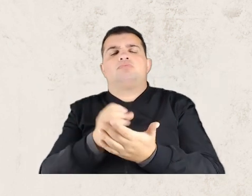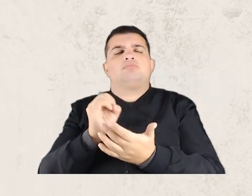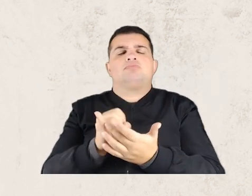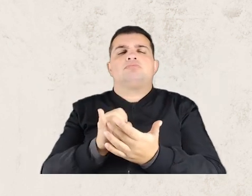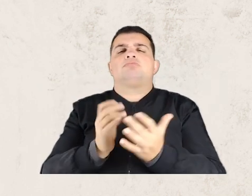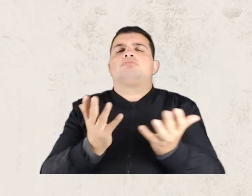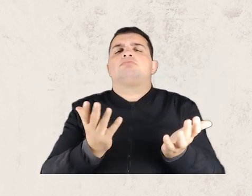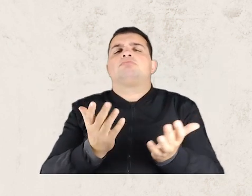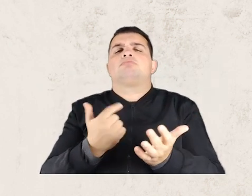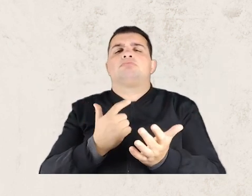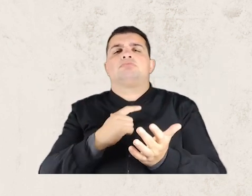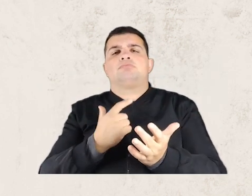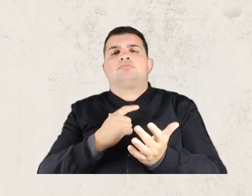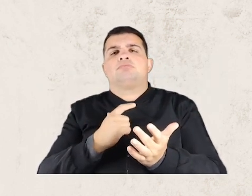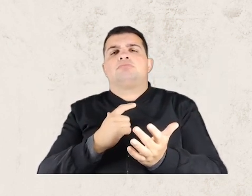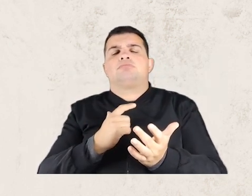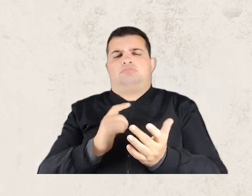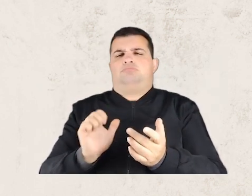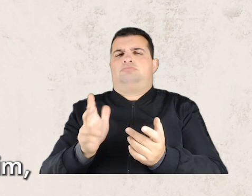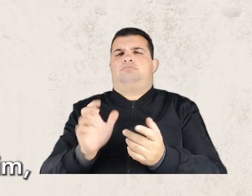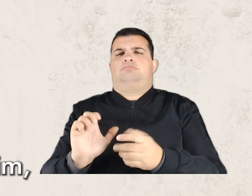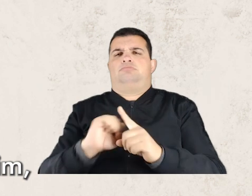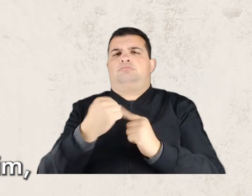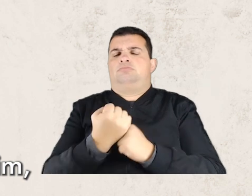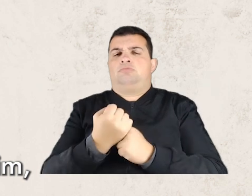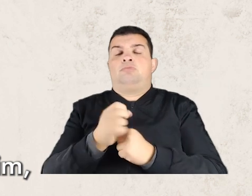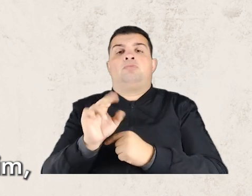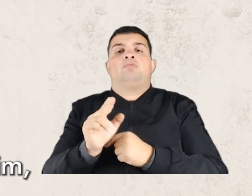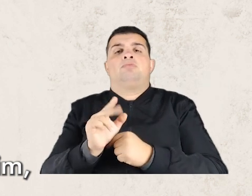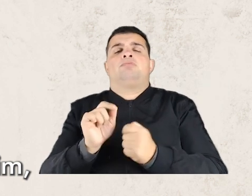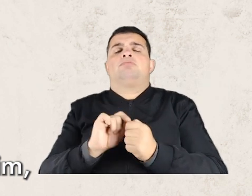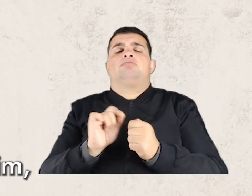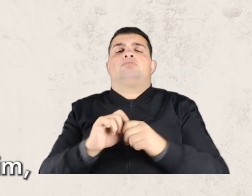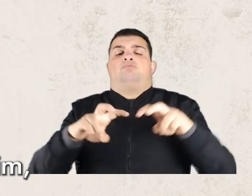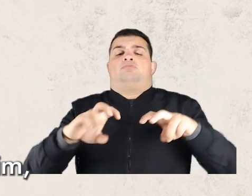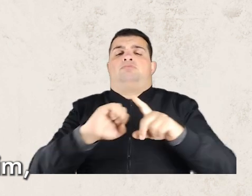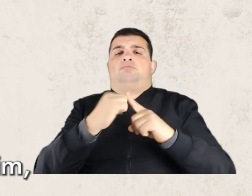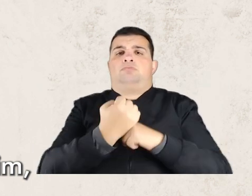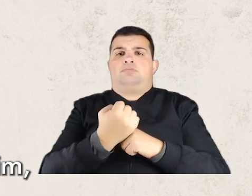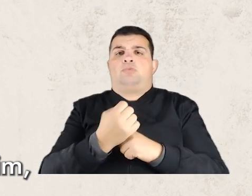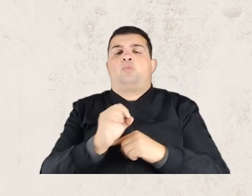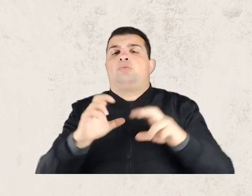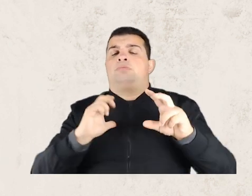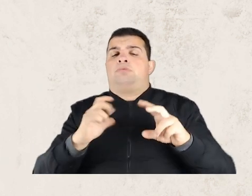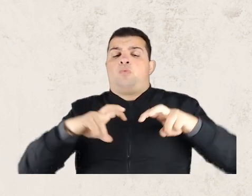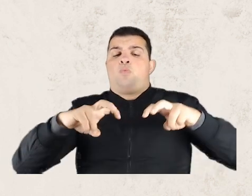exemplo, nessa rede intersetorial. Então, não é incomum a gente falar assim, ou